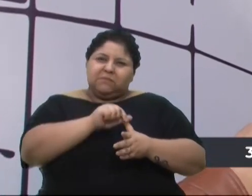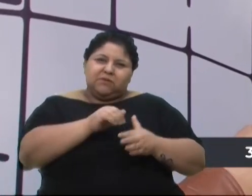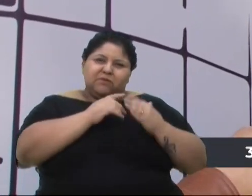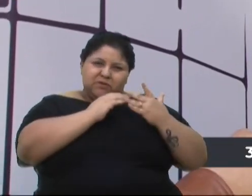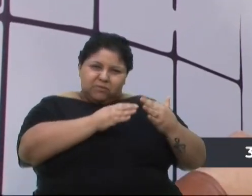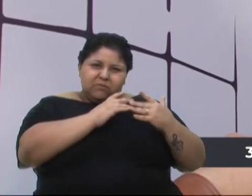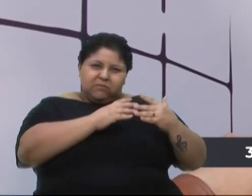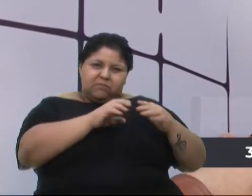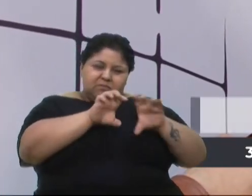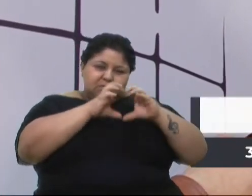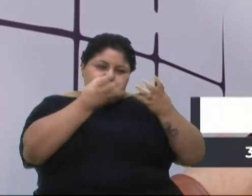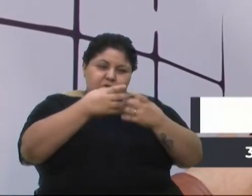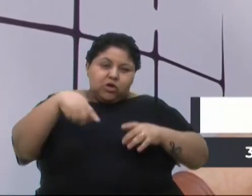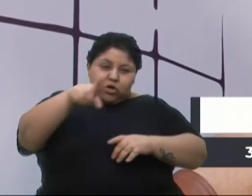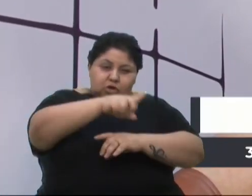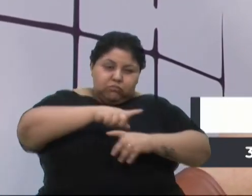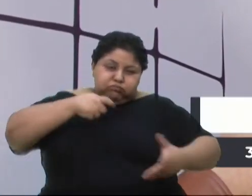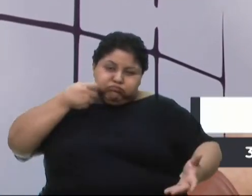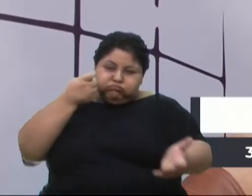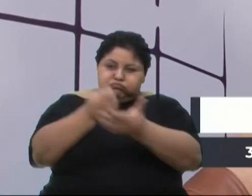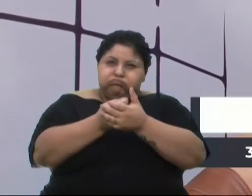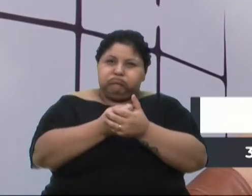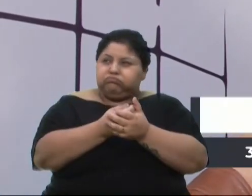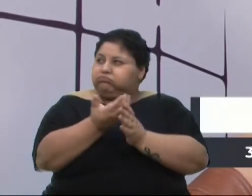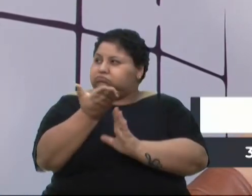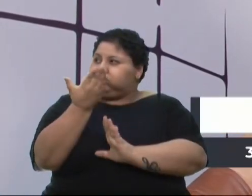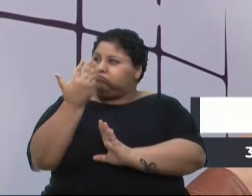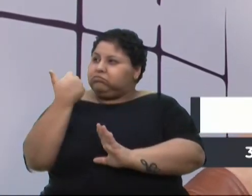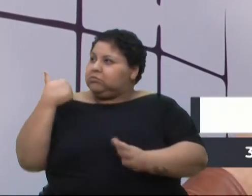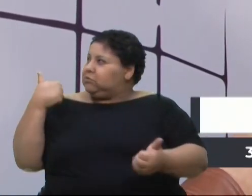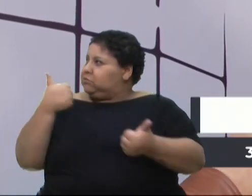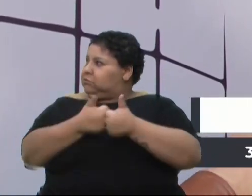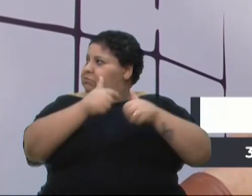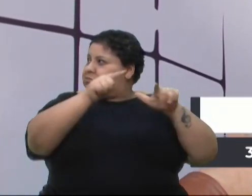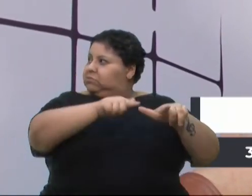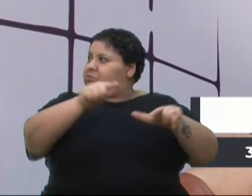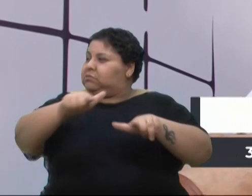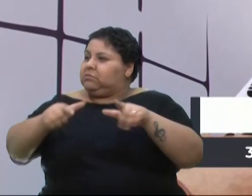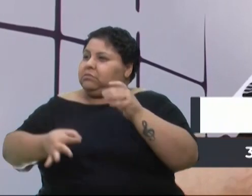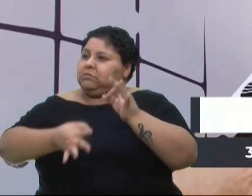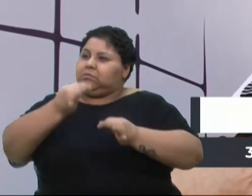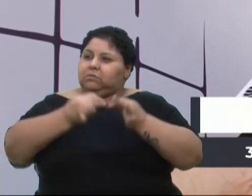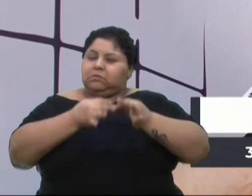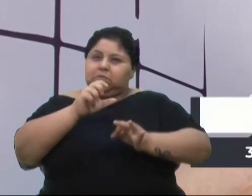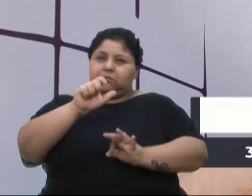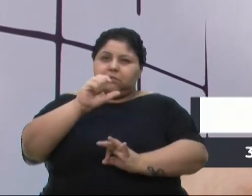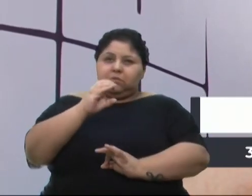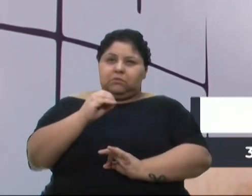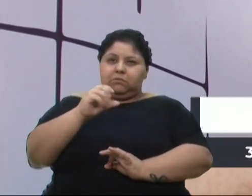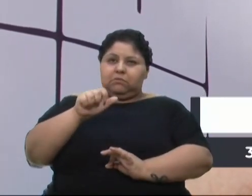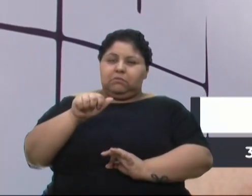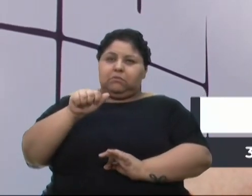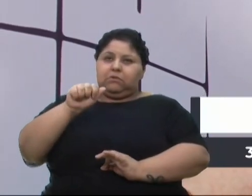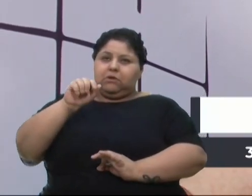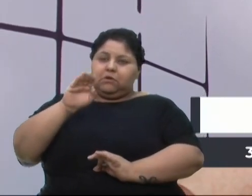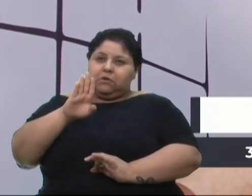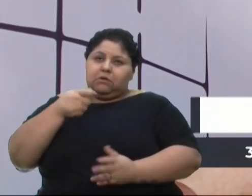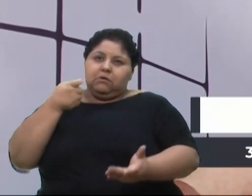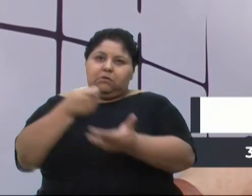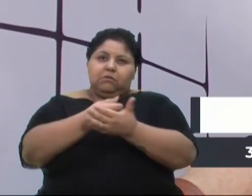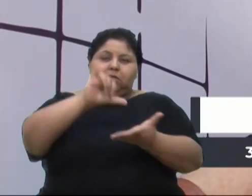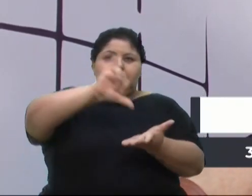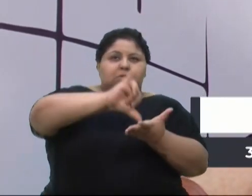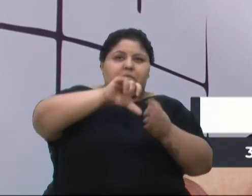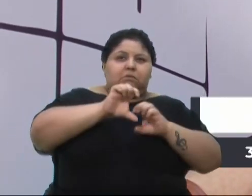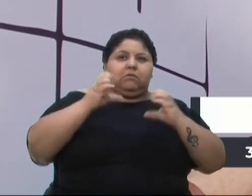nós acabamos fazendo a defesa, na época, junto do Departamento Jurídico da UAB, defendendo os centros comunitários e, vamos dizer assim, a